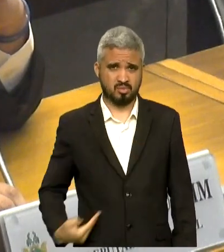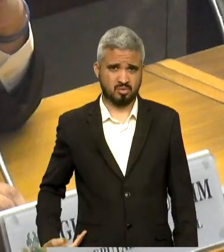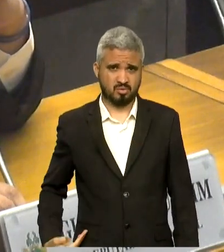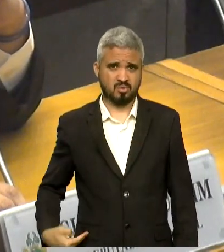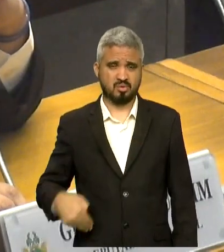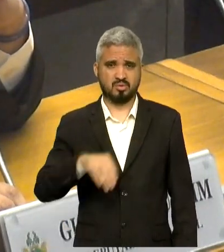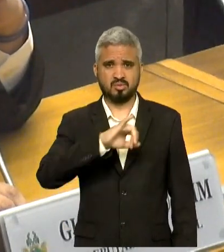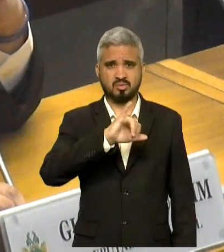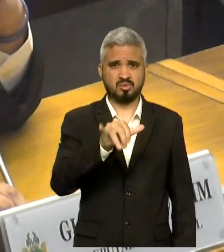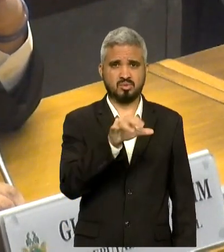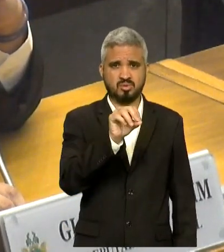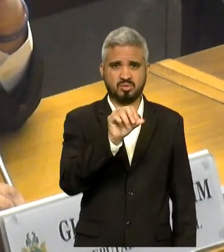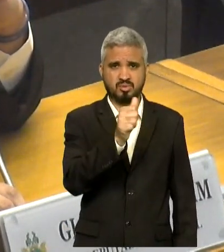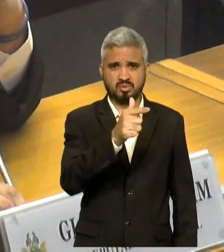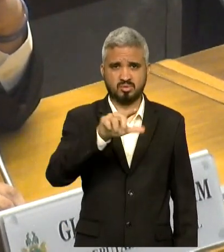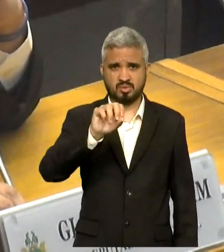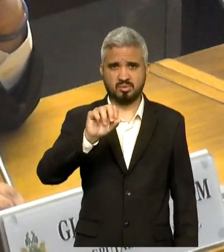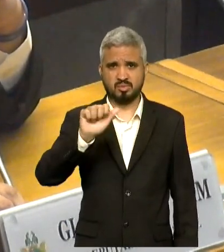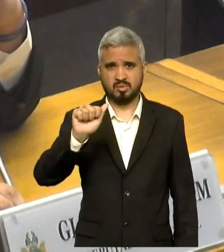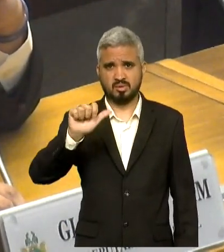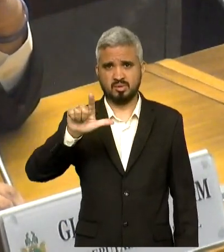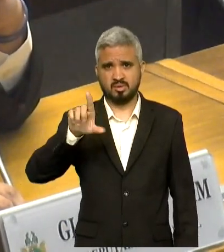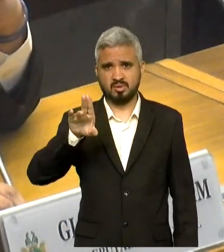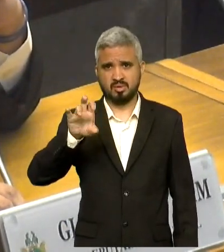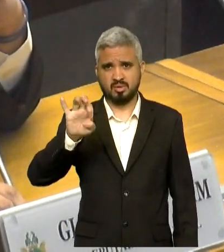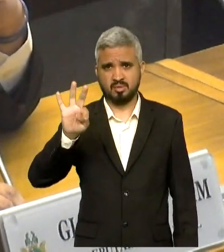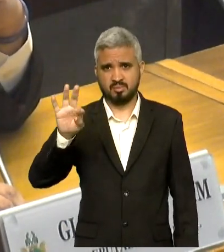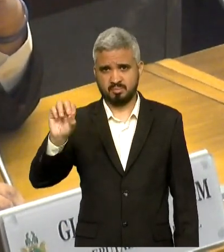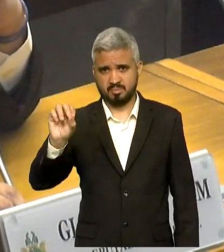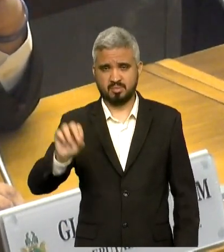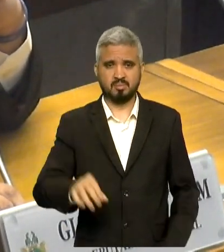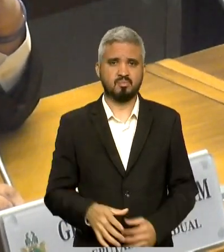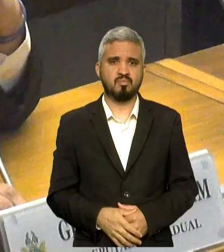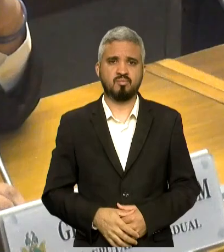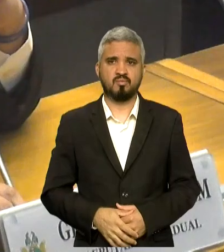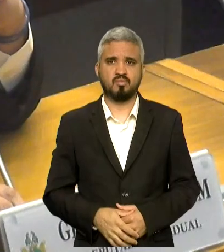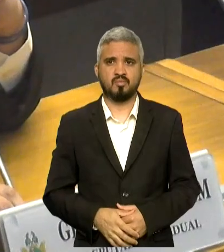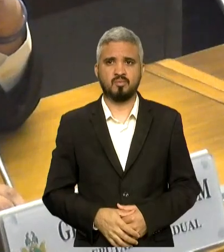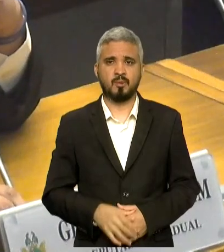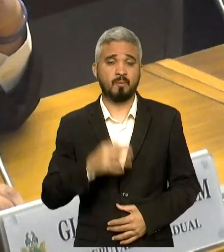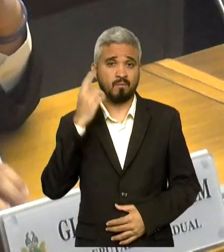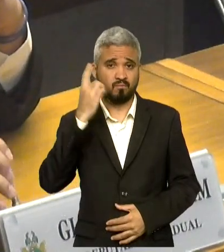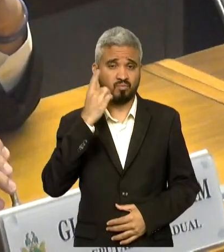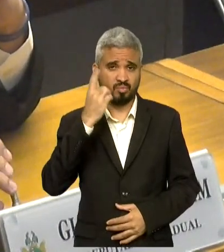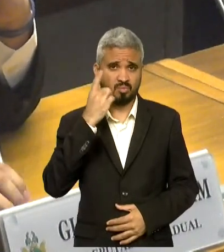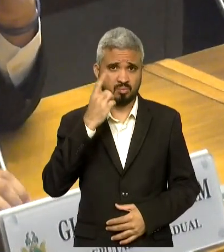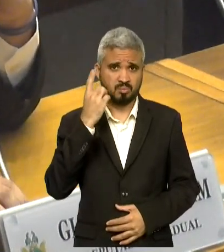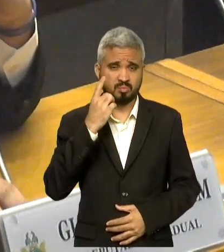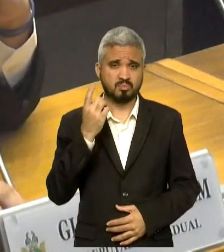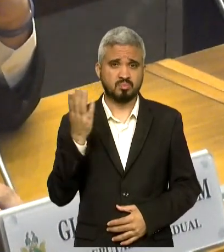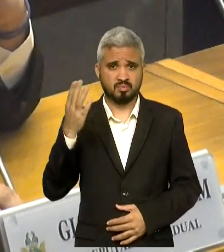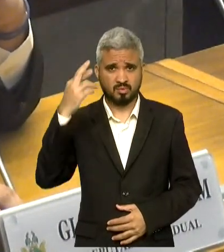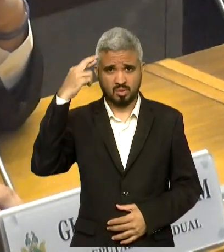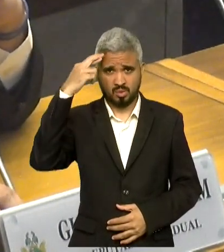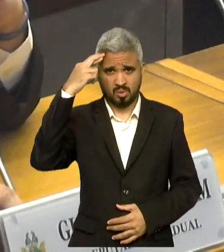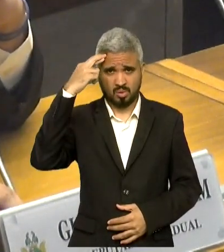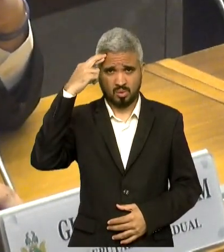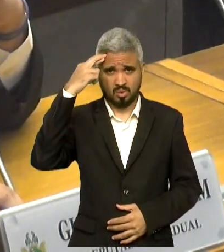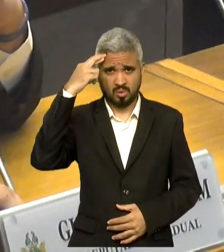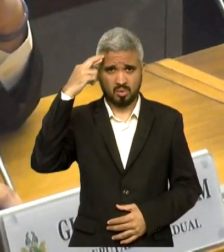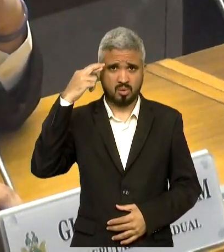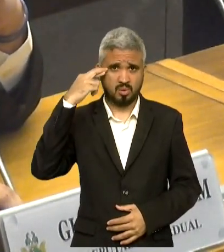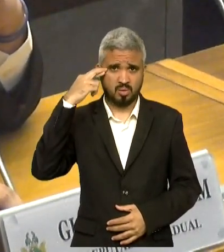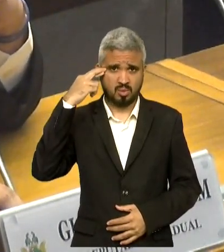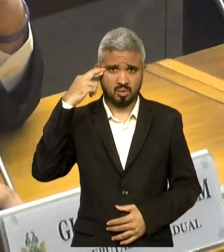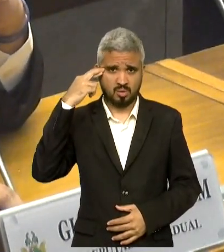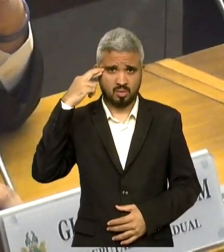o deputado Roberto Costa, de muito, muito perto, viu a ascensão do desembargador